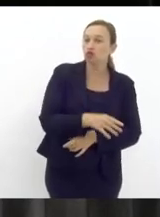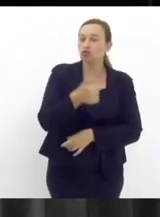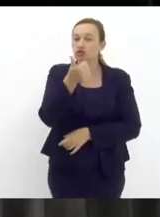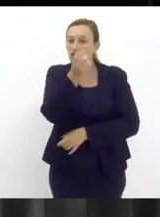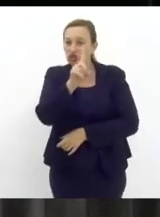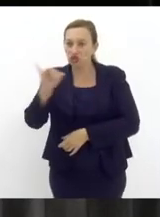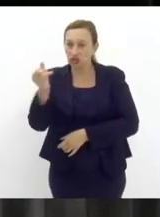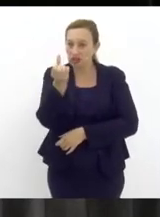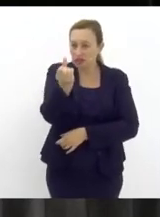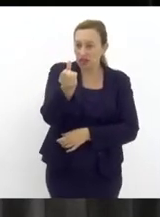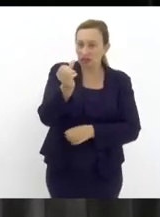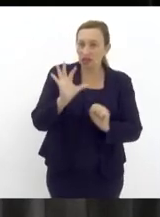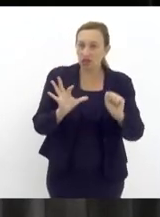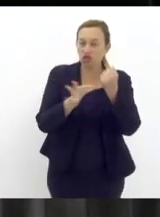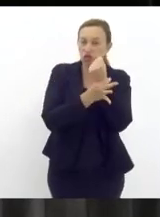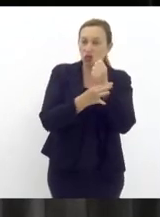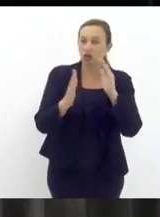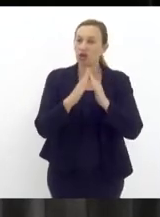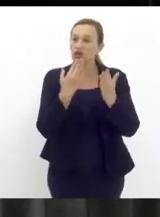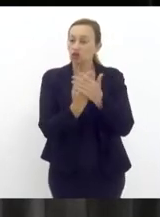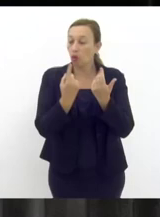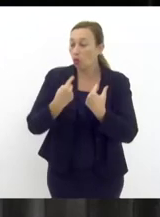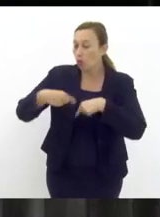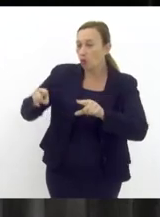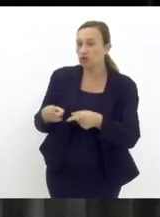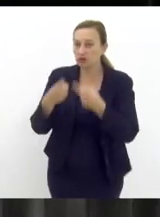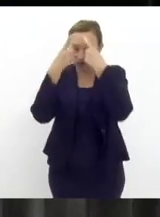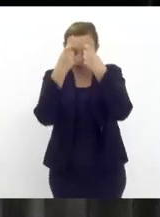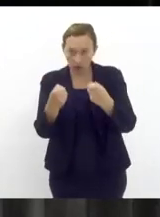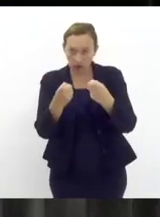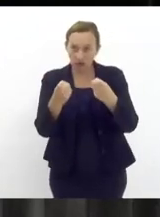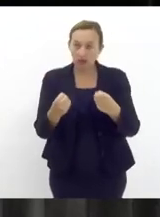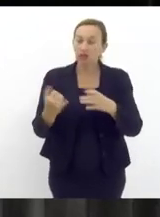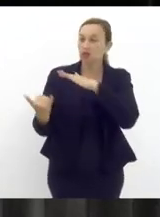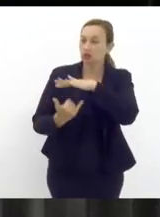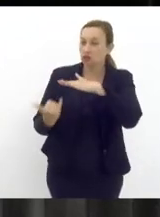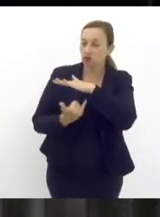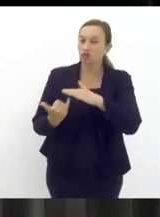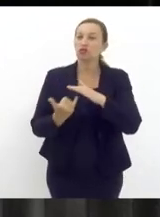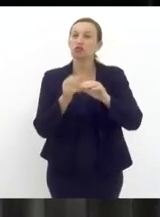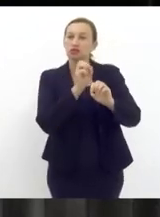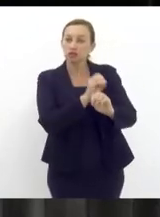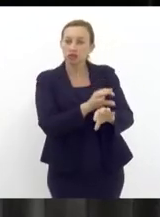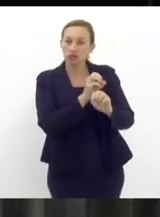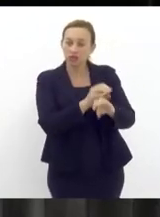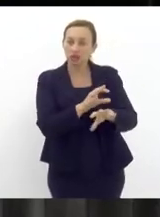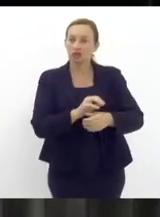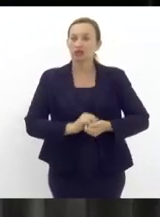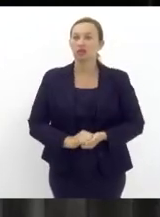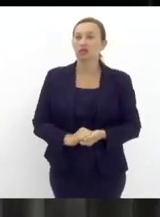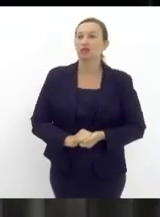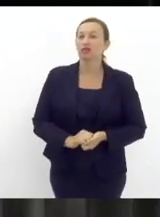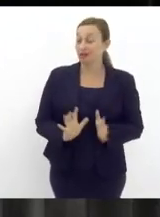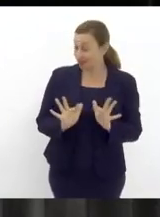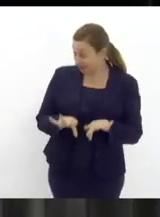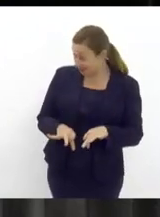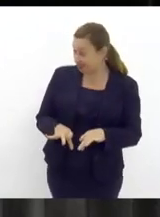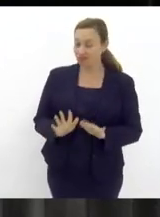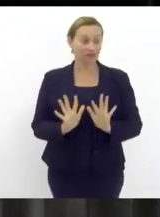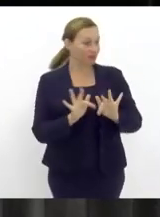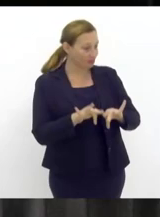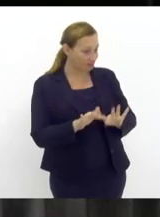operação escola segura com as suas violência nas instituições de ensino estou concluindo